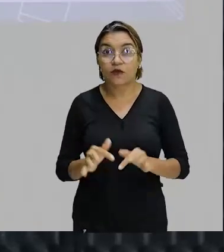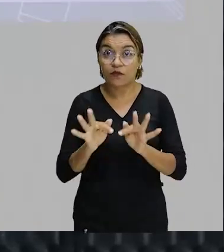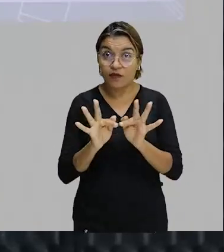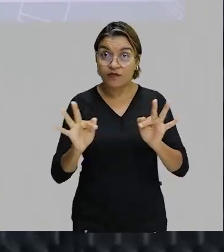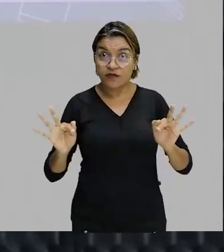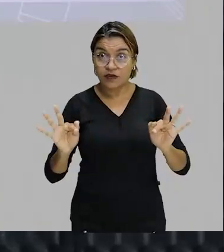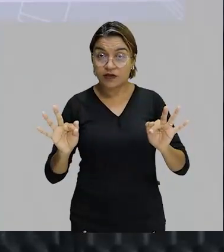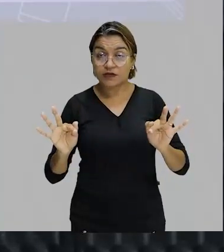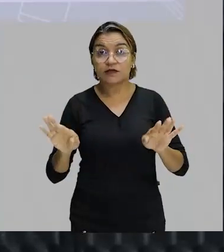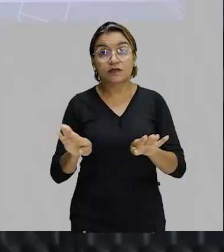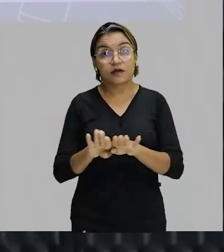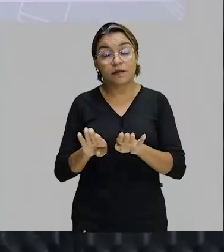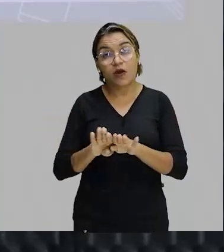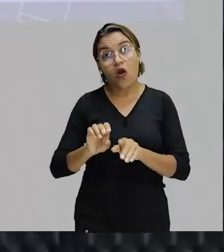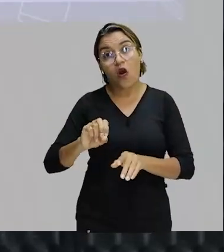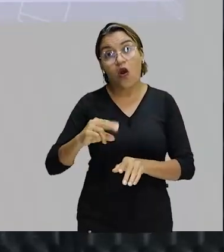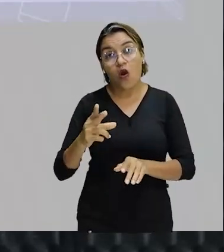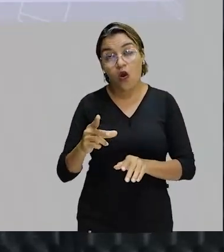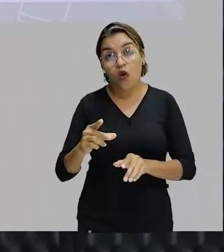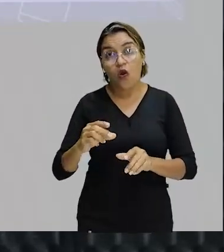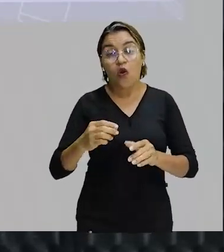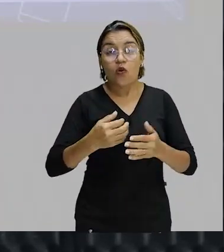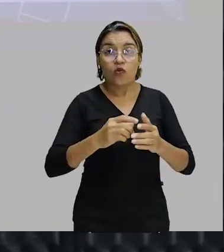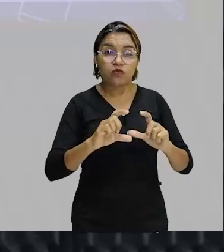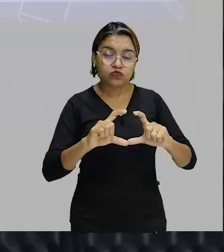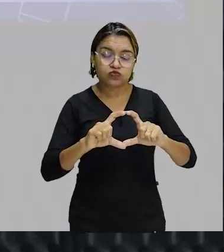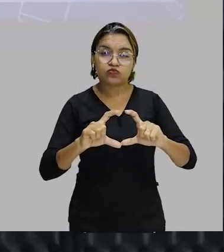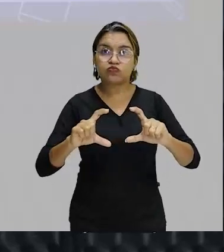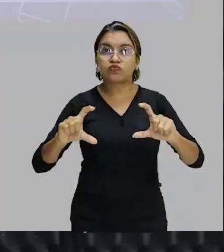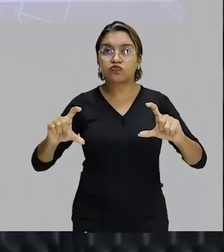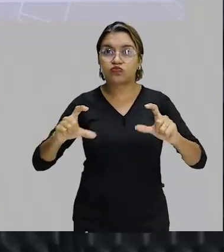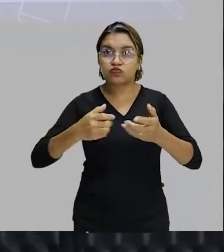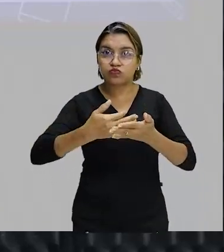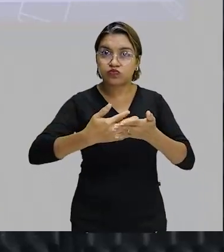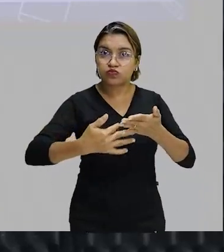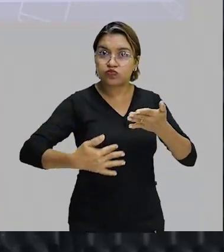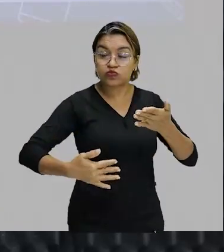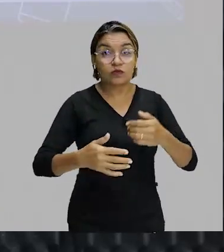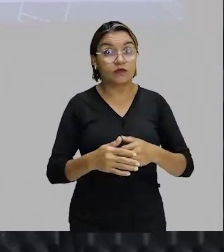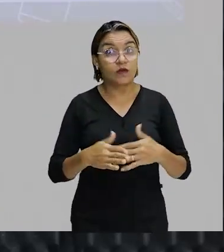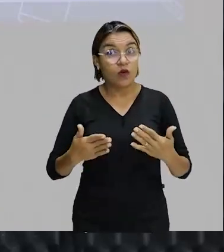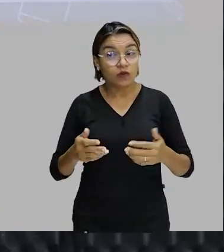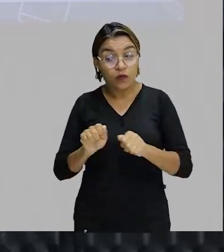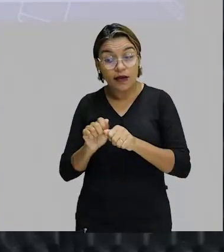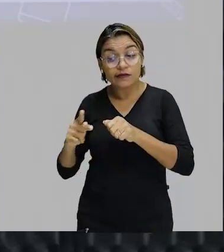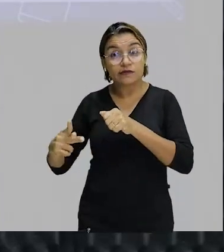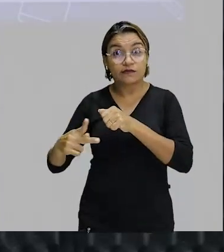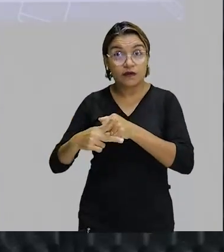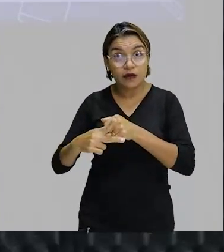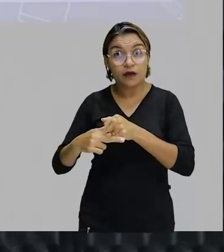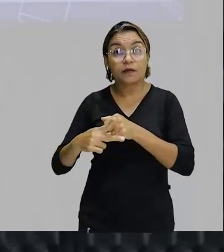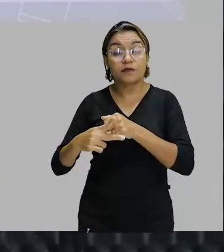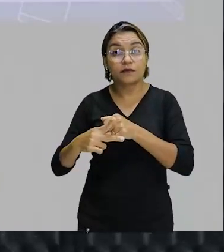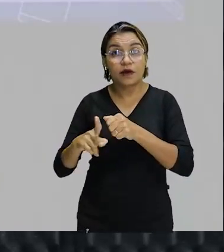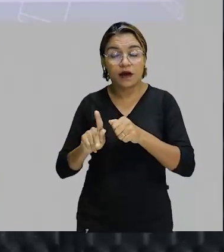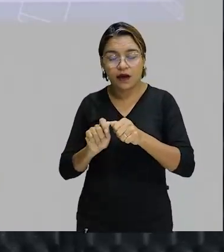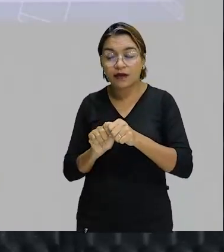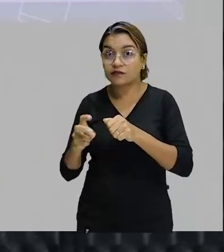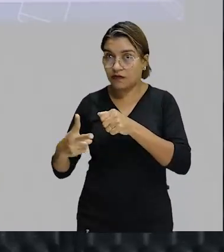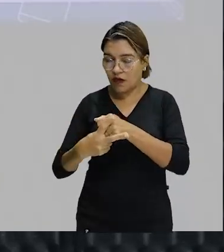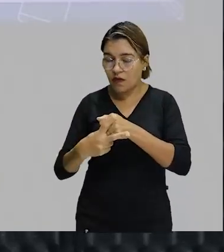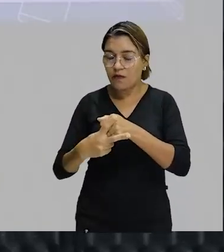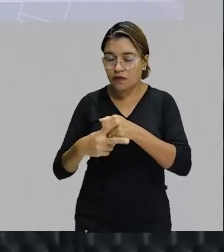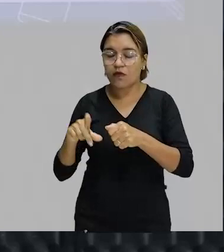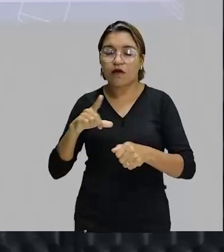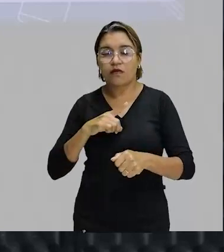oração, ou uma sentença, um período e uma oração. Então, o advérbio ou os advérbios, eles vão